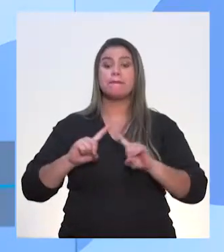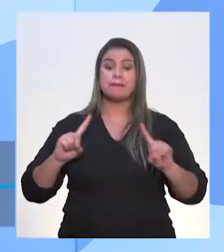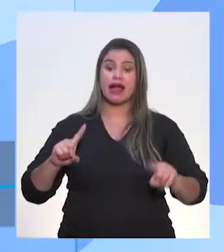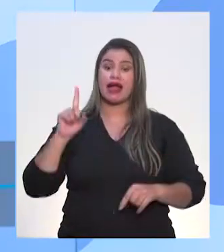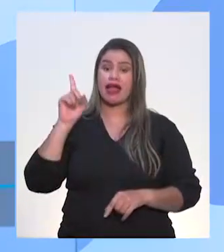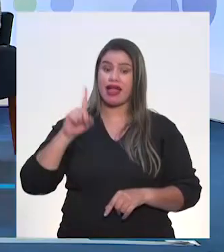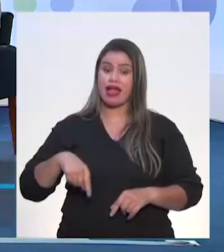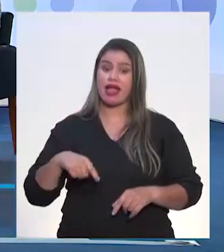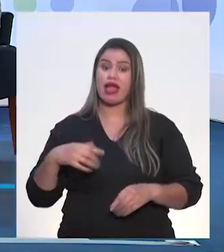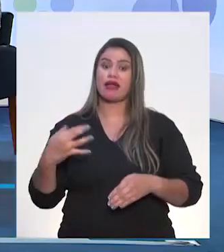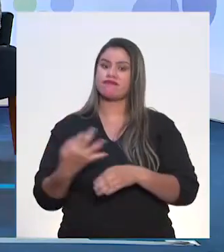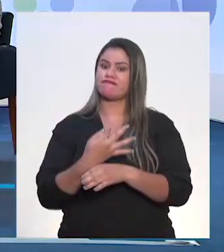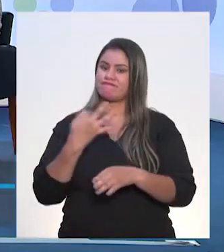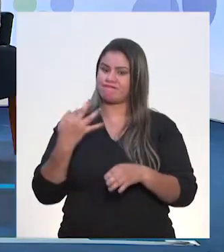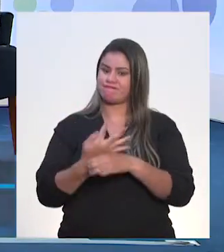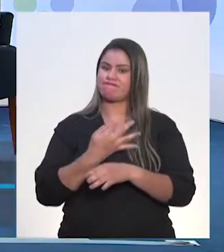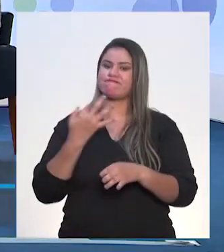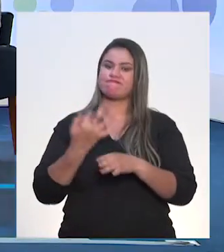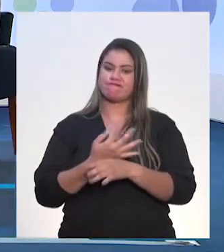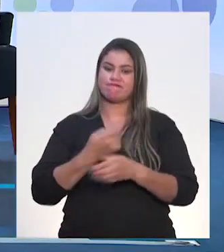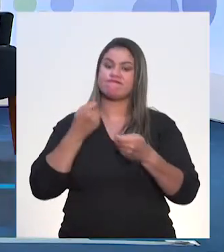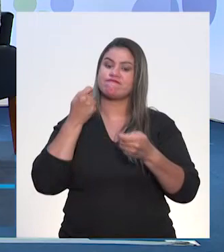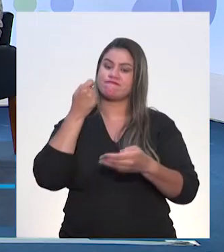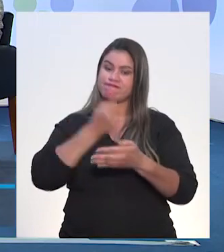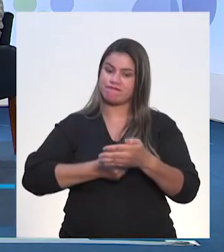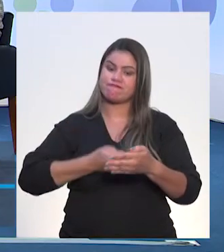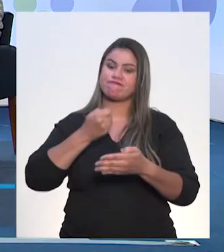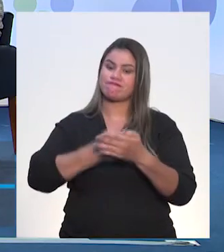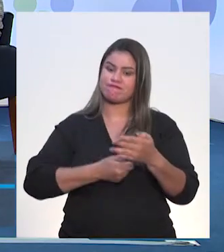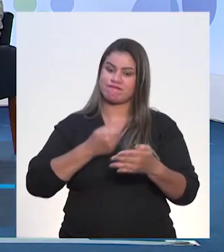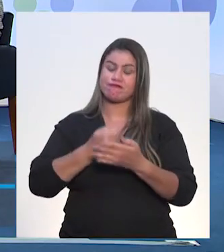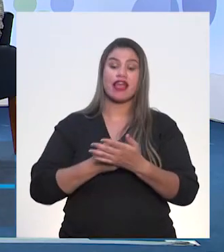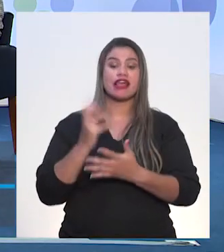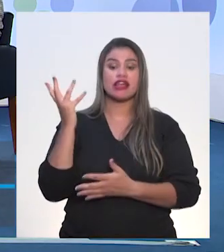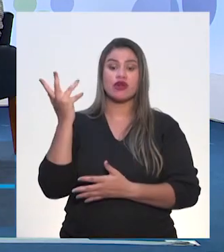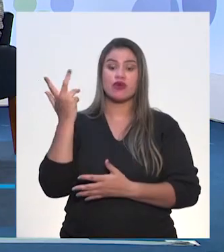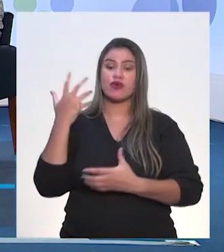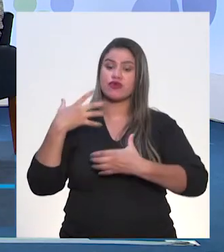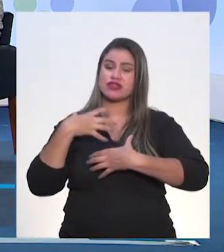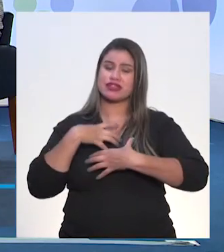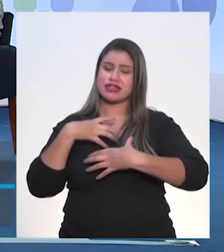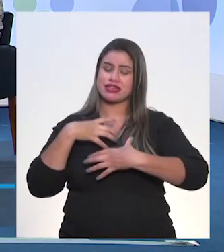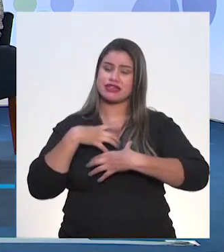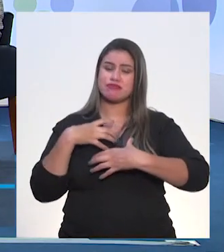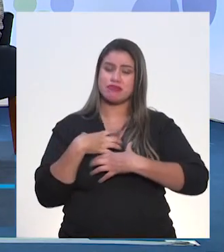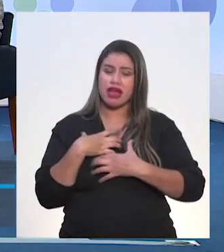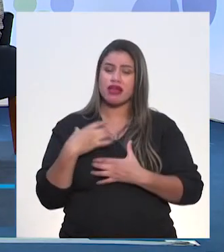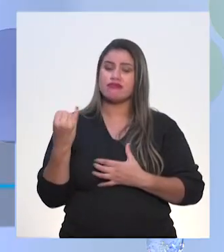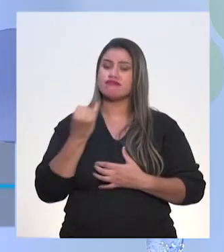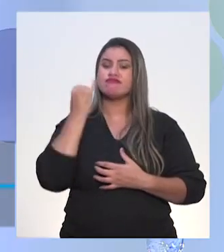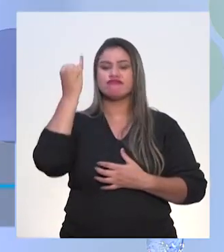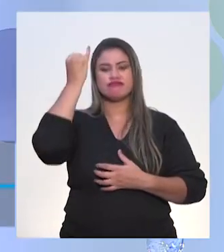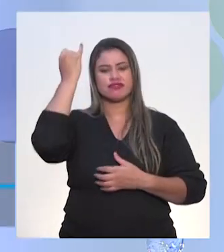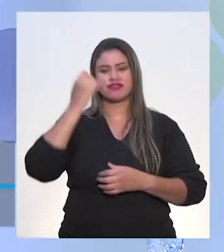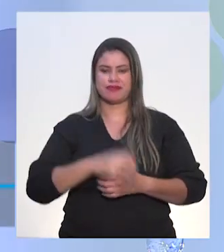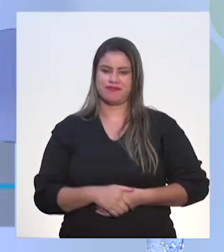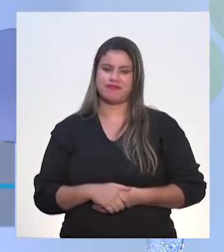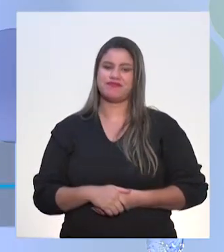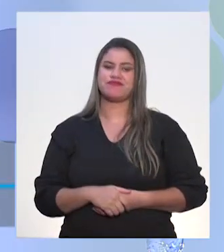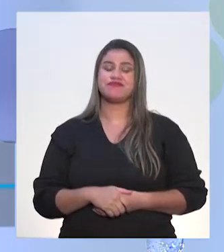relacionada aí com a tolerância né com a resiliência que são competências socioemocionais muito importante né professora